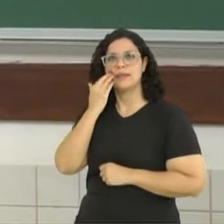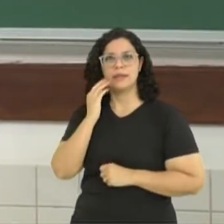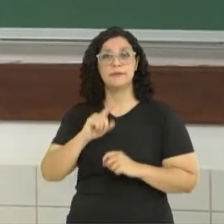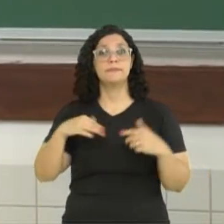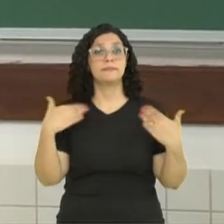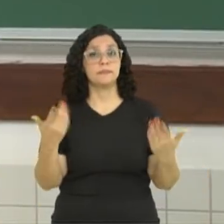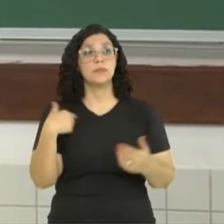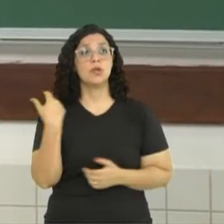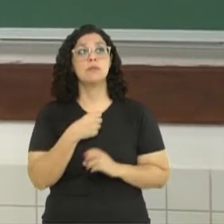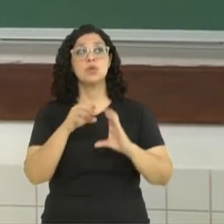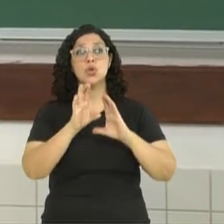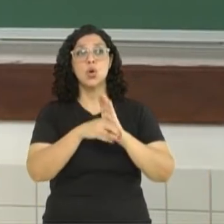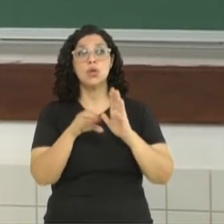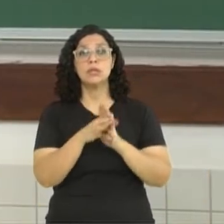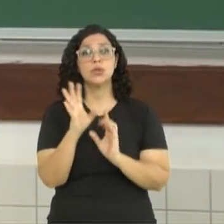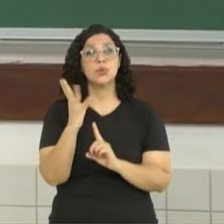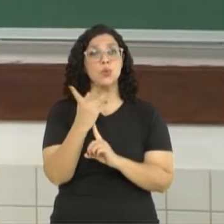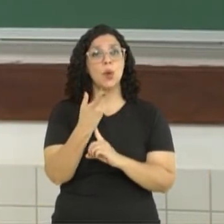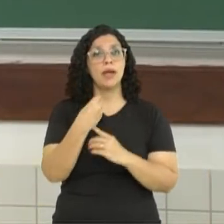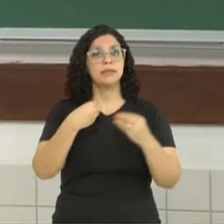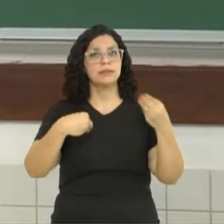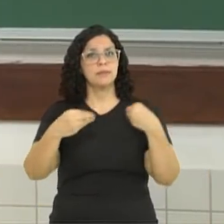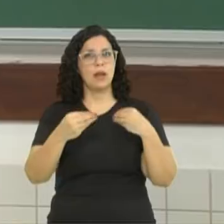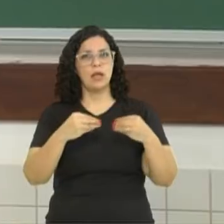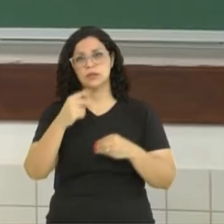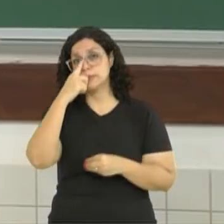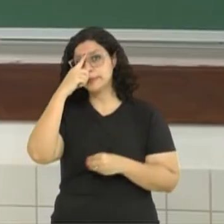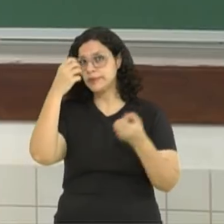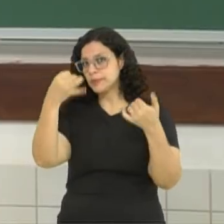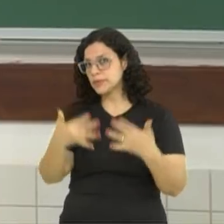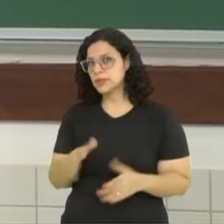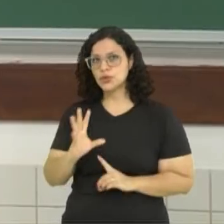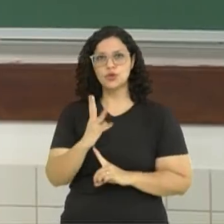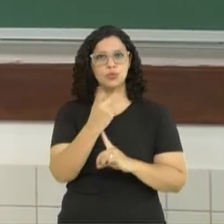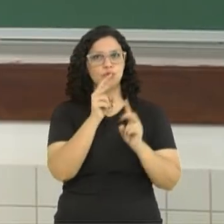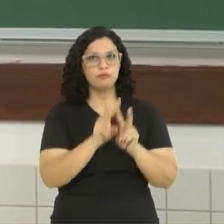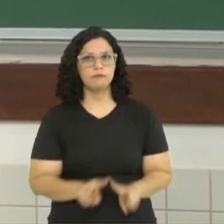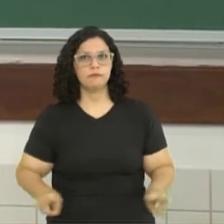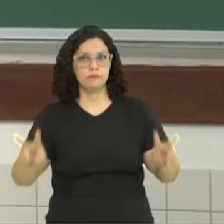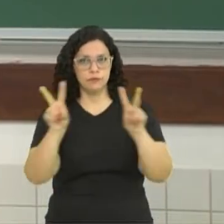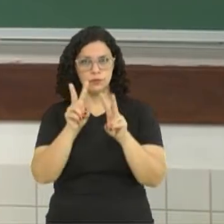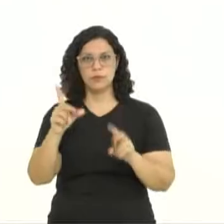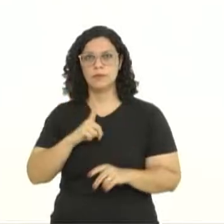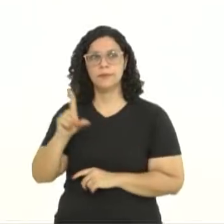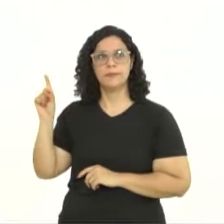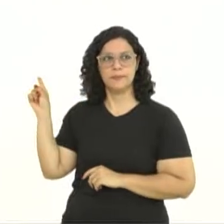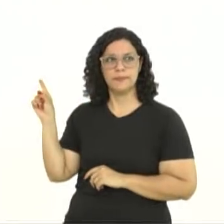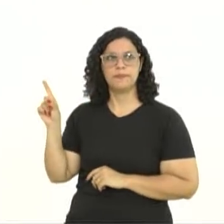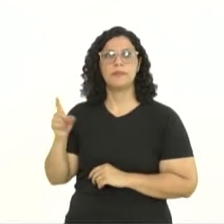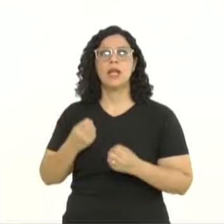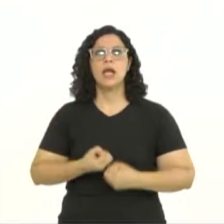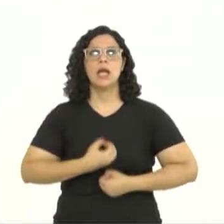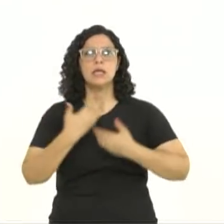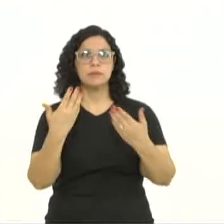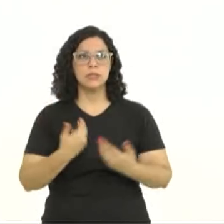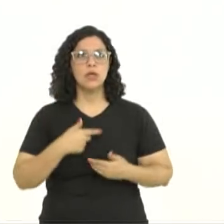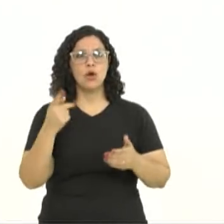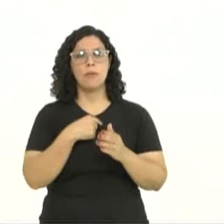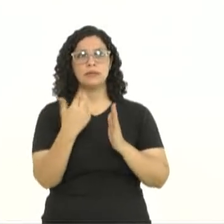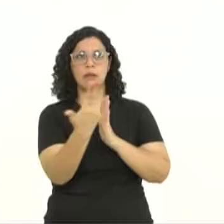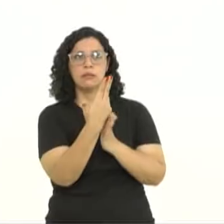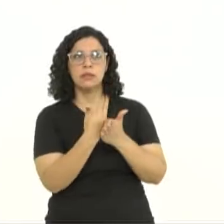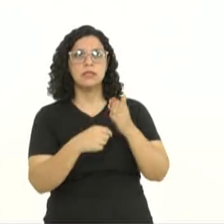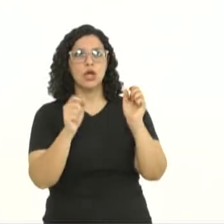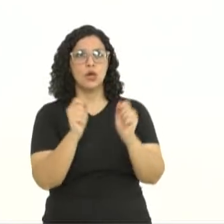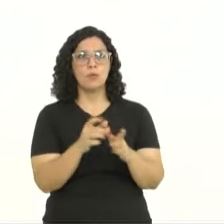E vamos fazer uma definição de artes plásticas para a gente entender um pouquinho mais esse mundo visual das artes visuais. É a expressão feita a partir de imagens, que